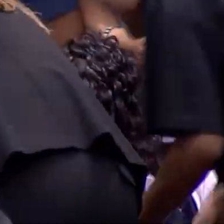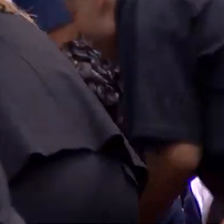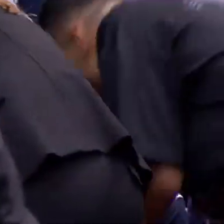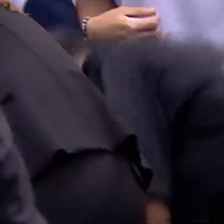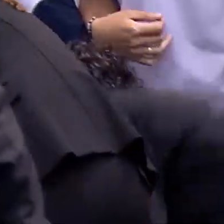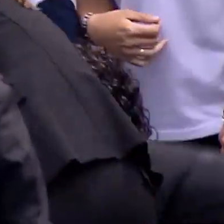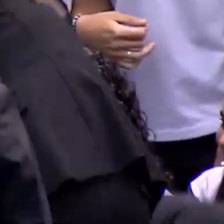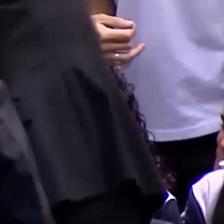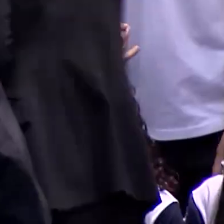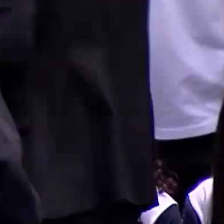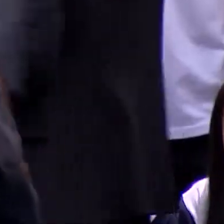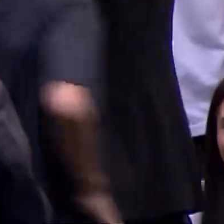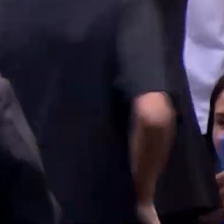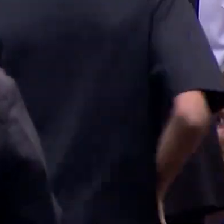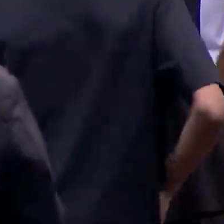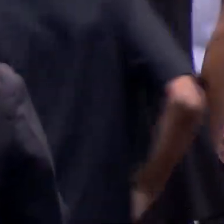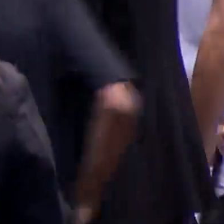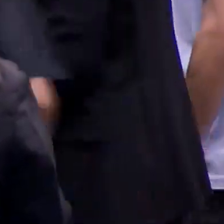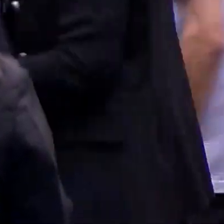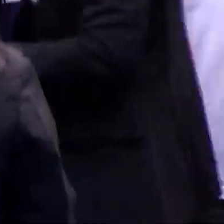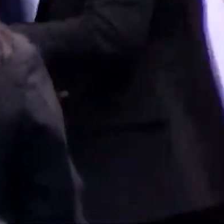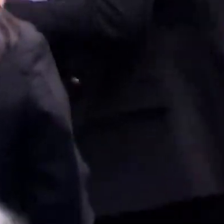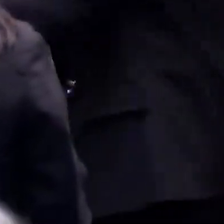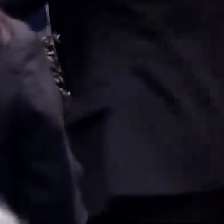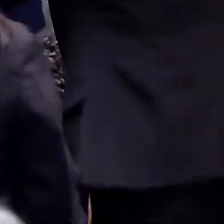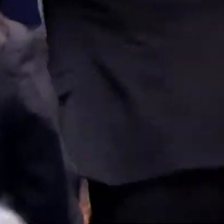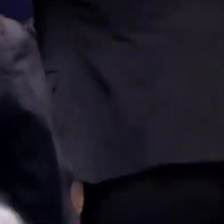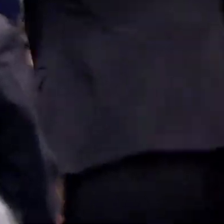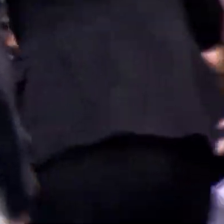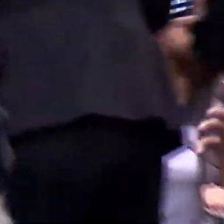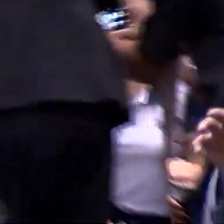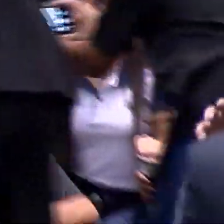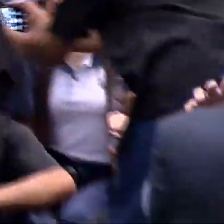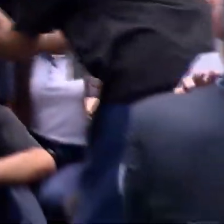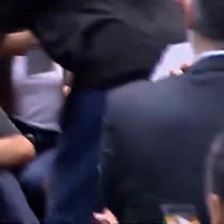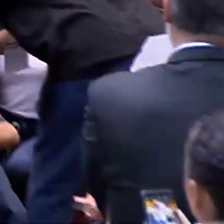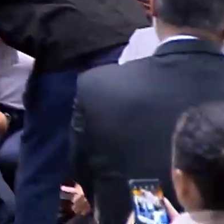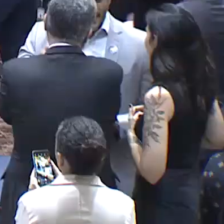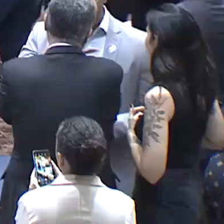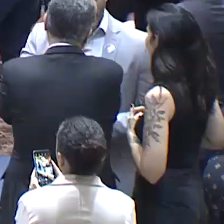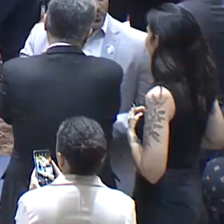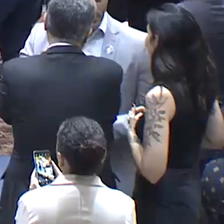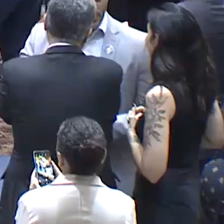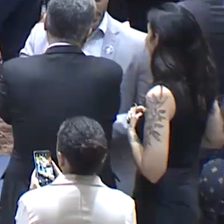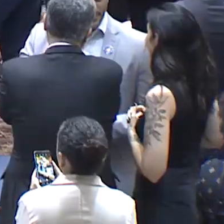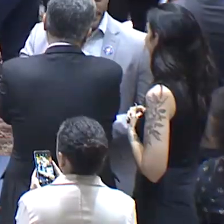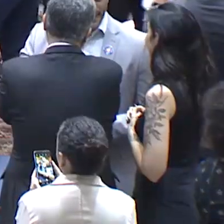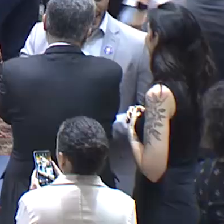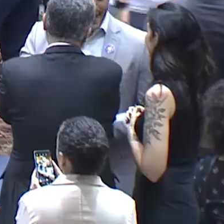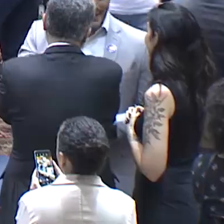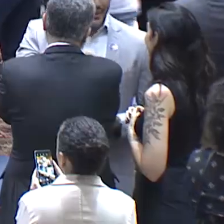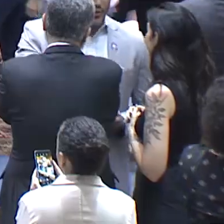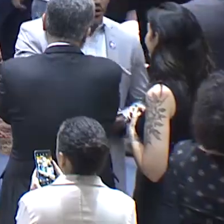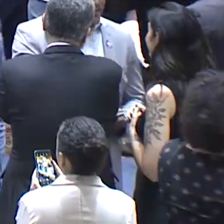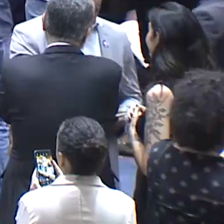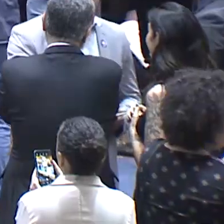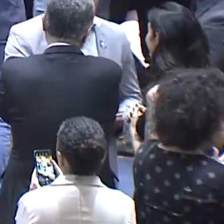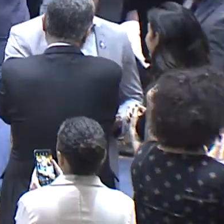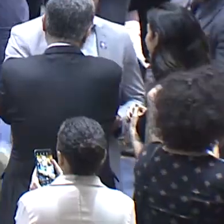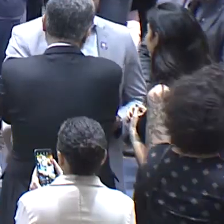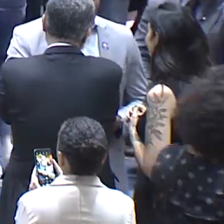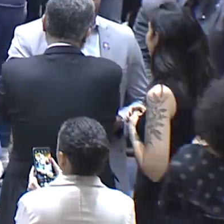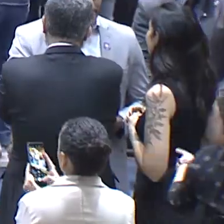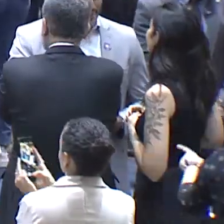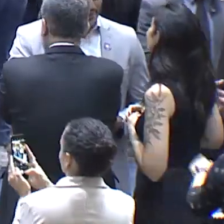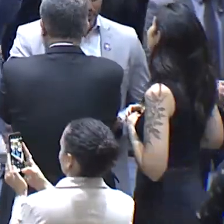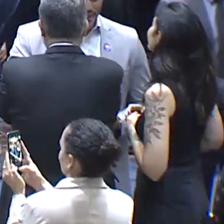e deixam o mal acontecer. Se você tem consciência sobre isso, ficar em silêncio já não é mais um erro.